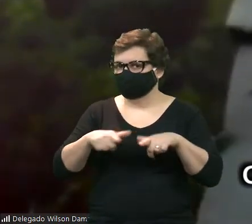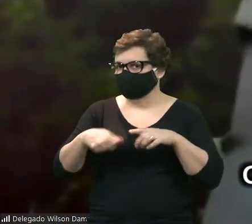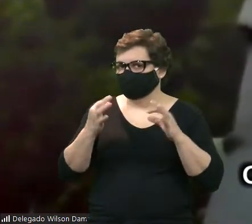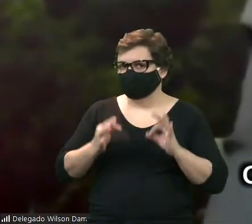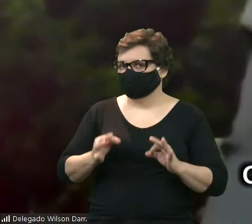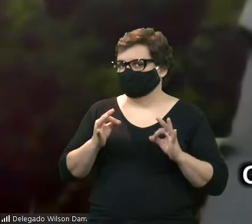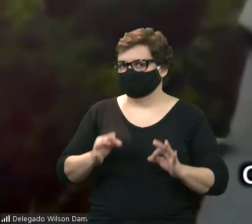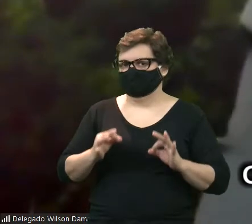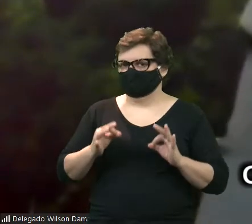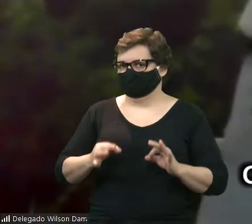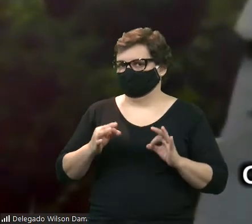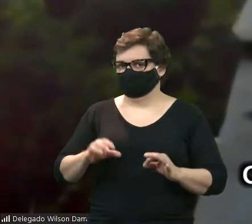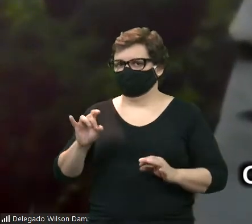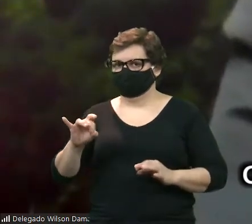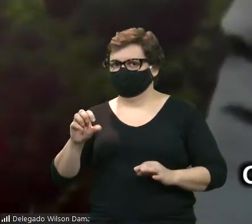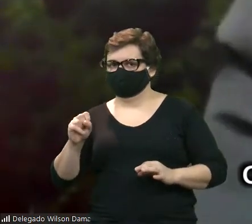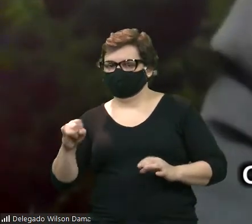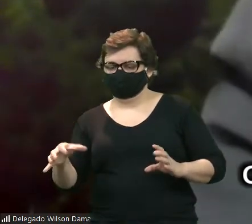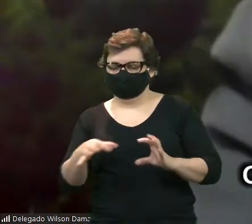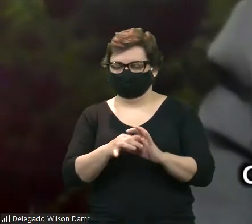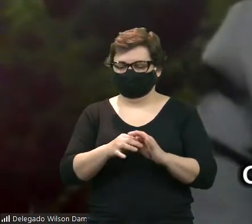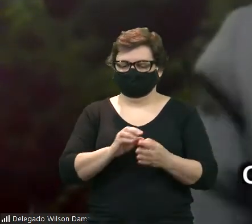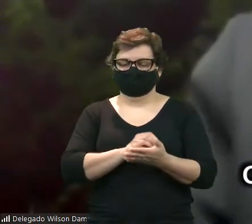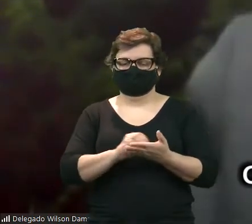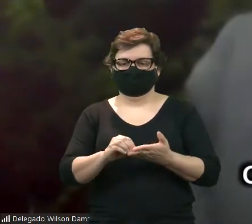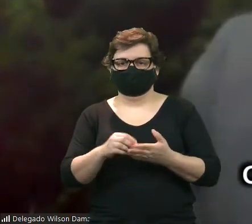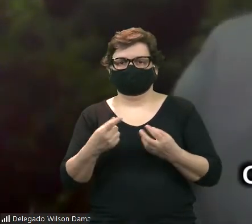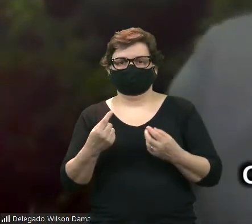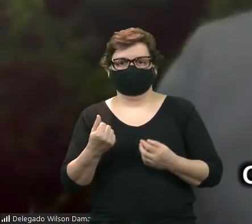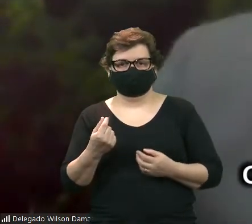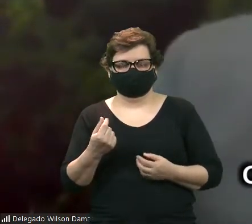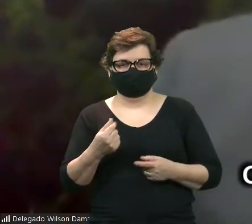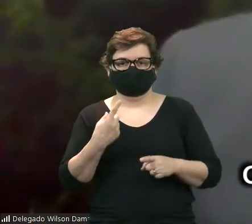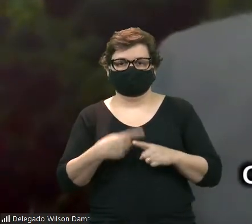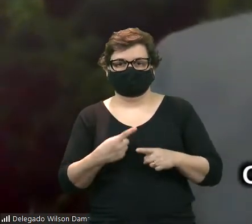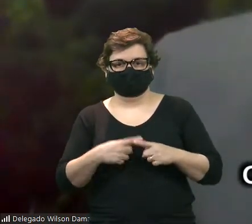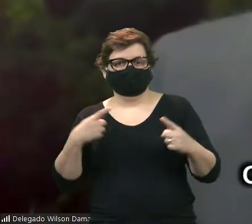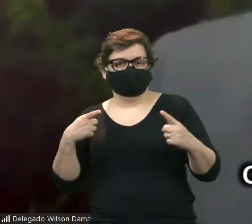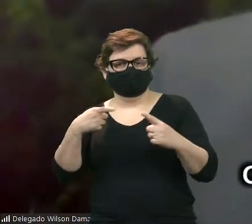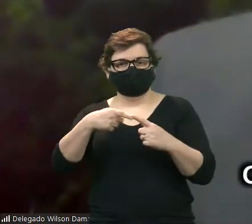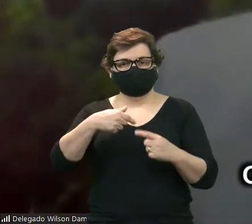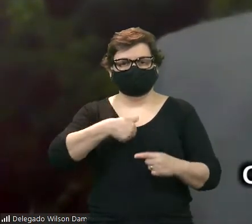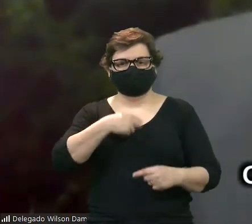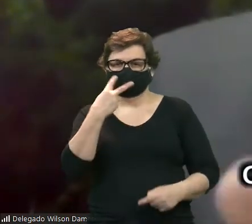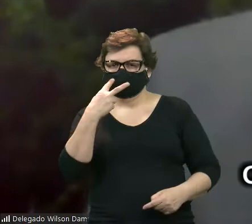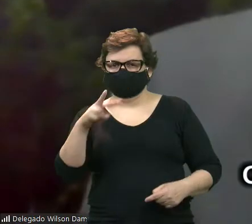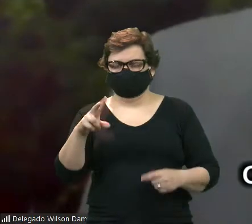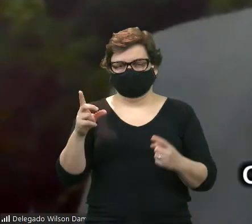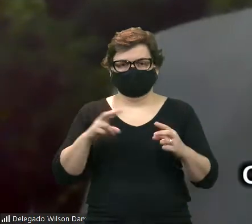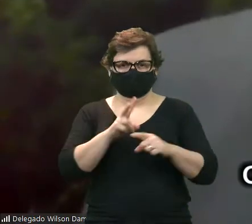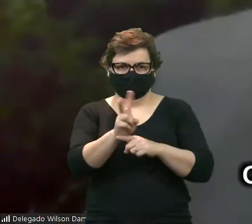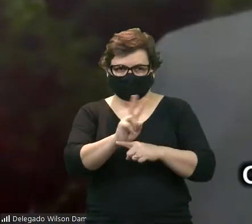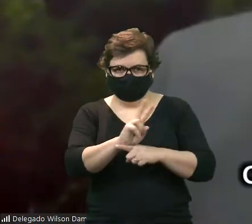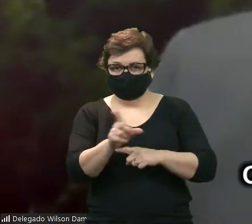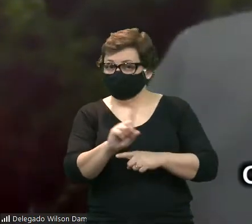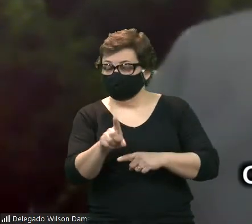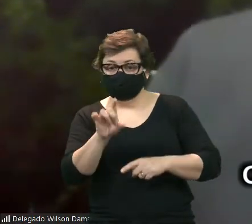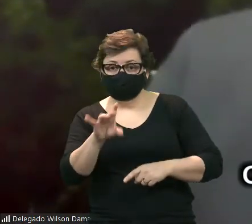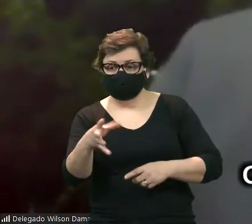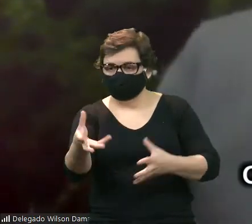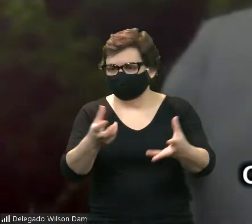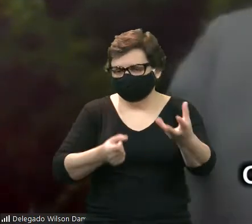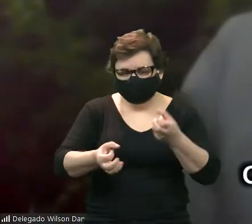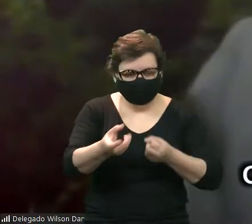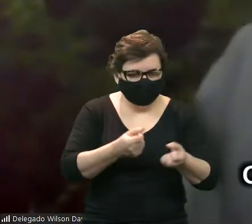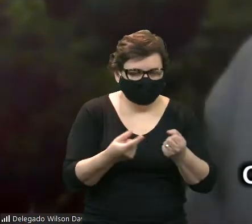estiverem vinculadas à Fazenda, que o objetivo que eu vejo de uma fiscalização, presidente, não é unicamente arrecadatório,